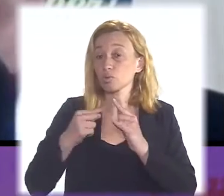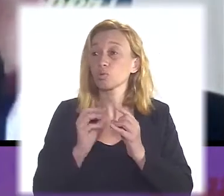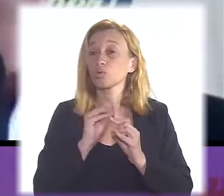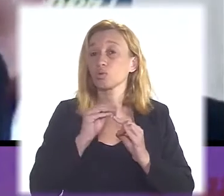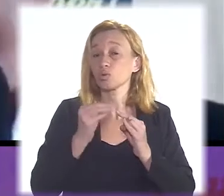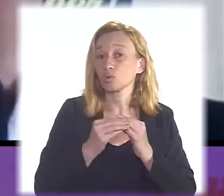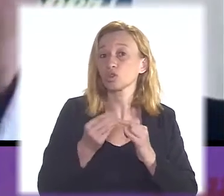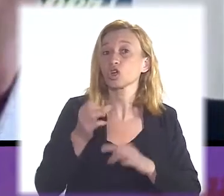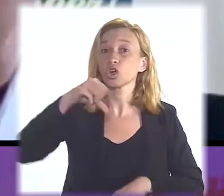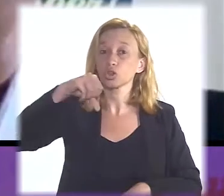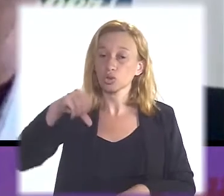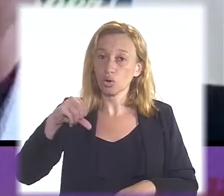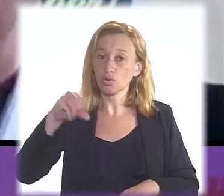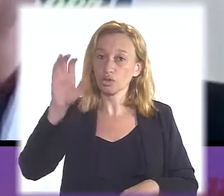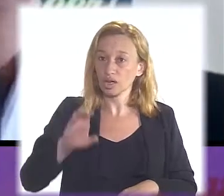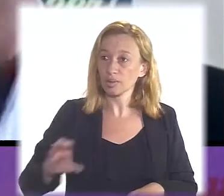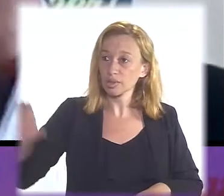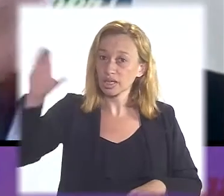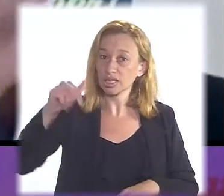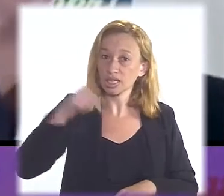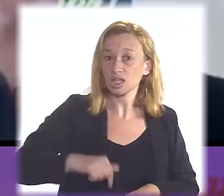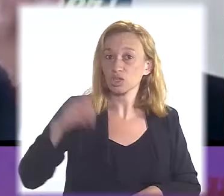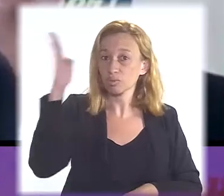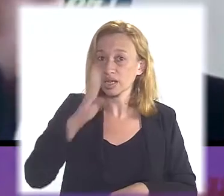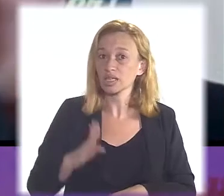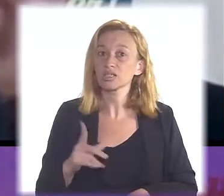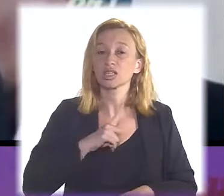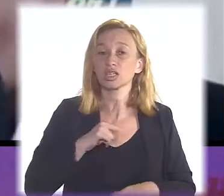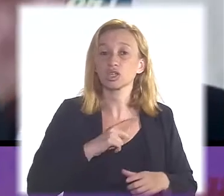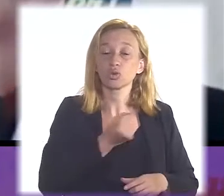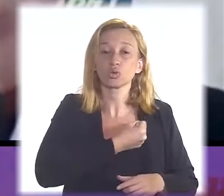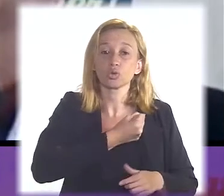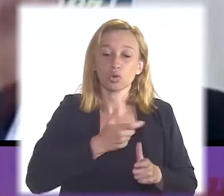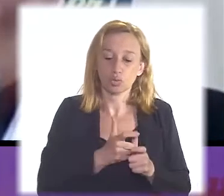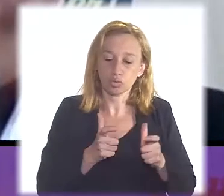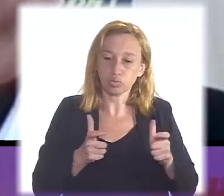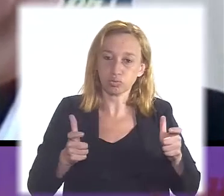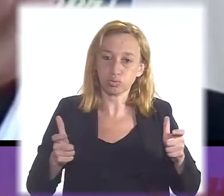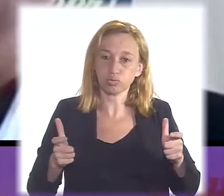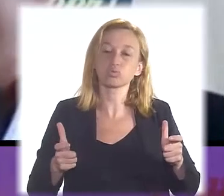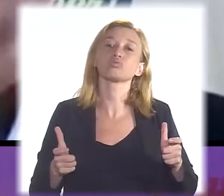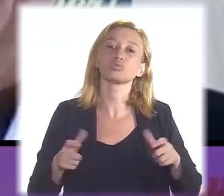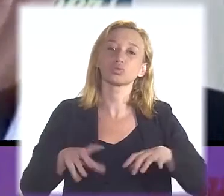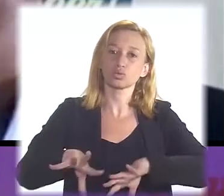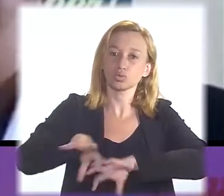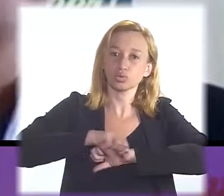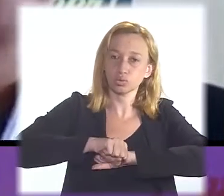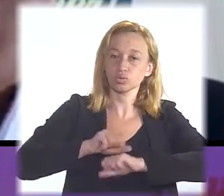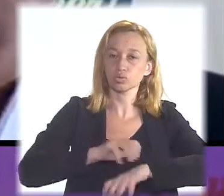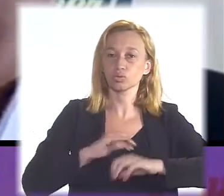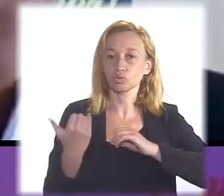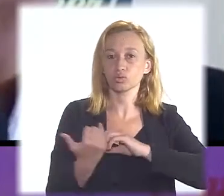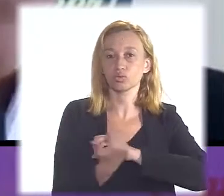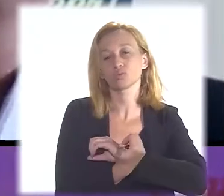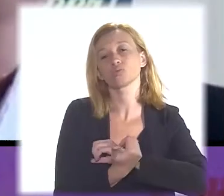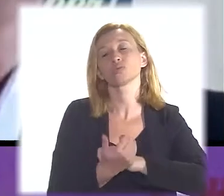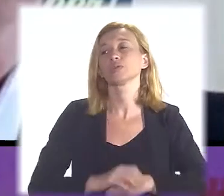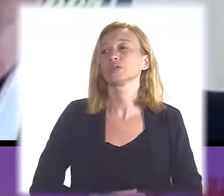pelo menos 9 capitais aqui do Brasil têm tido aumento do contágio do